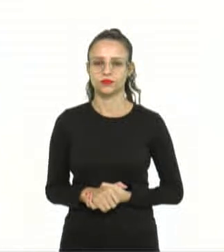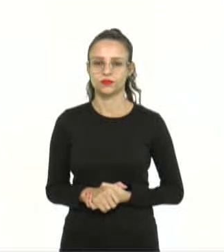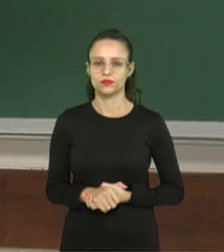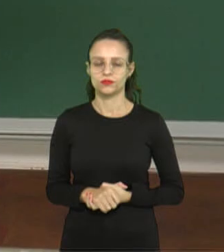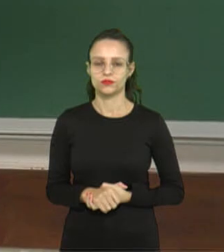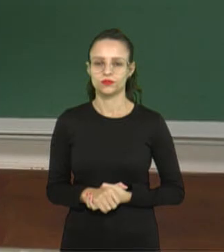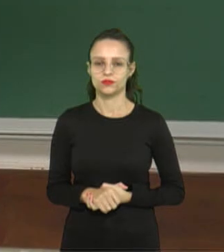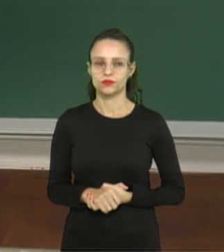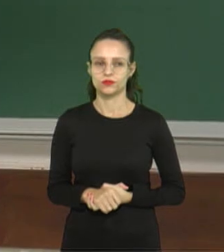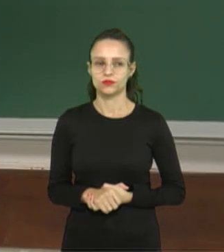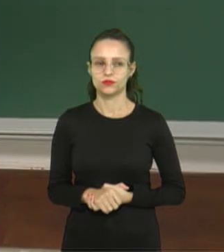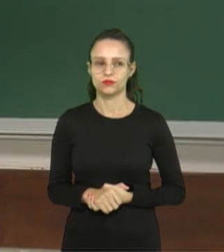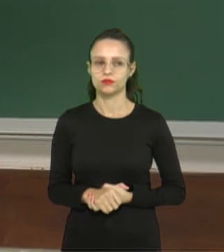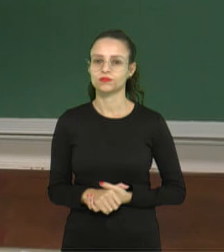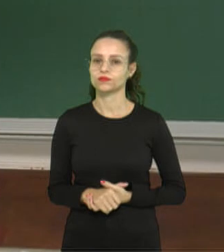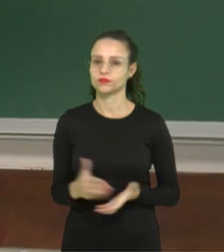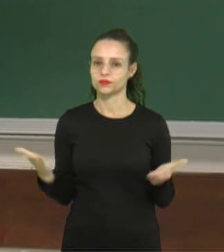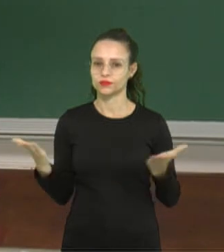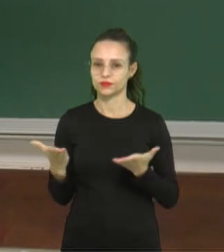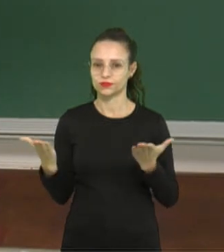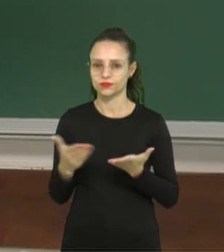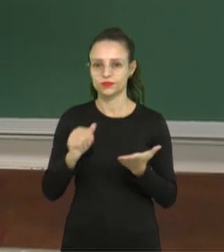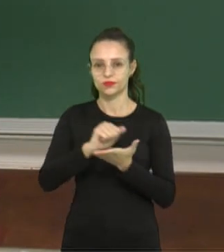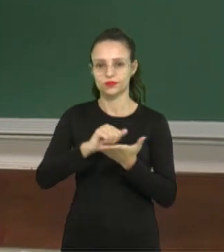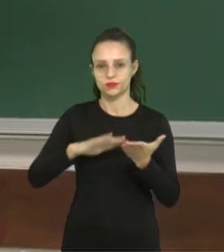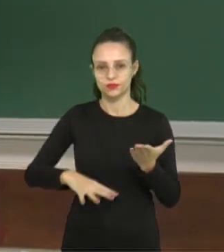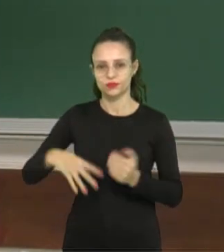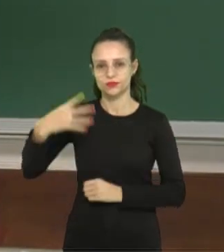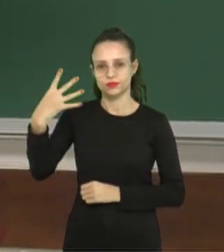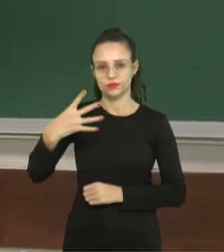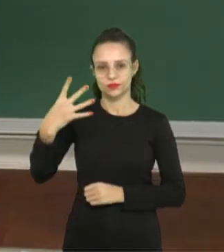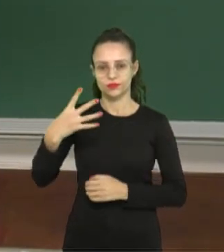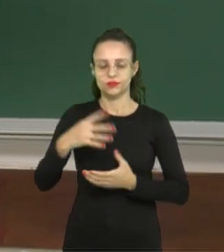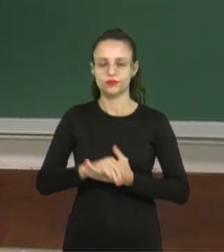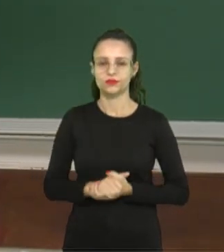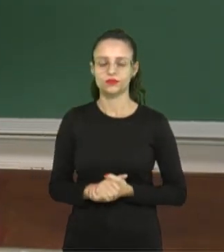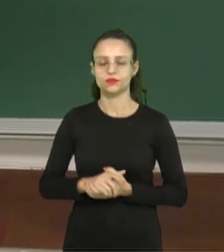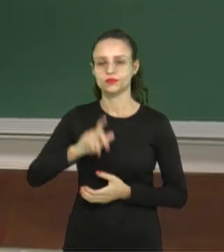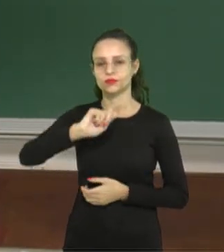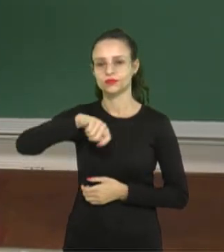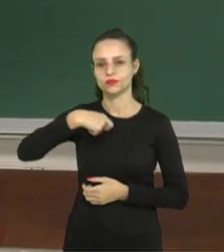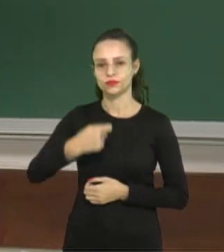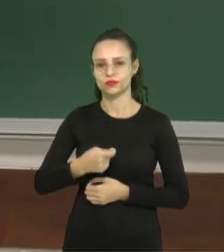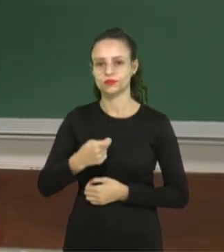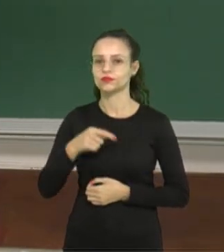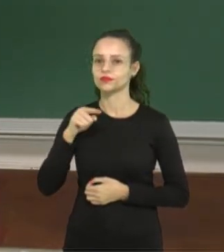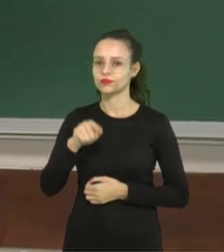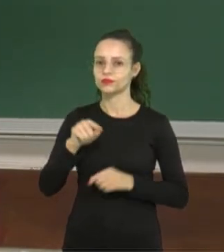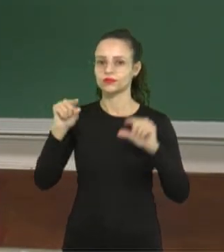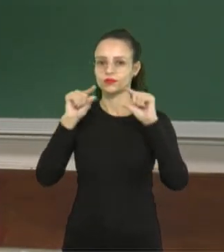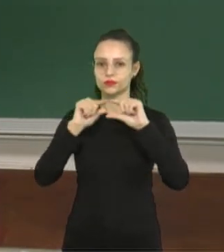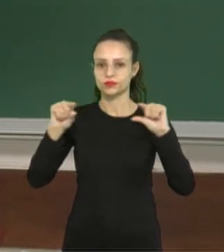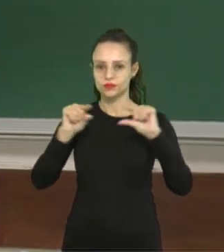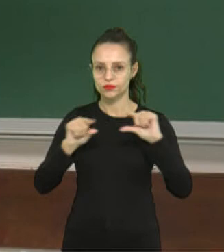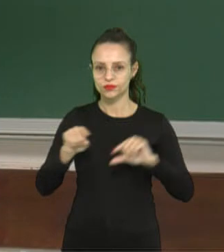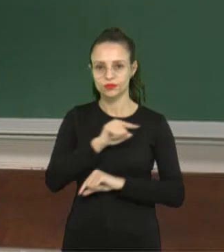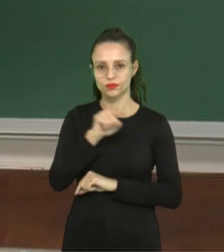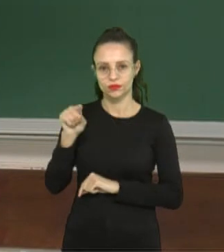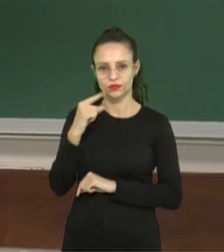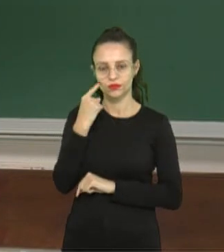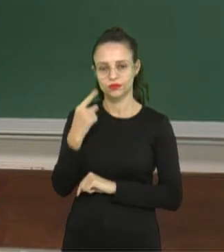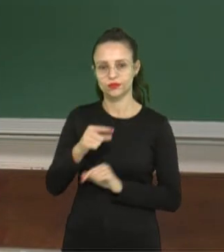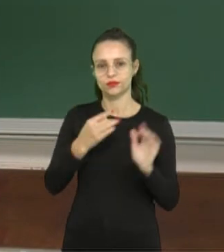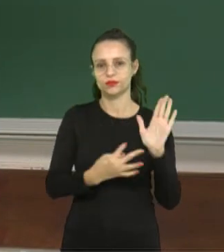año. Nós temos agora, gente, atividade 4 a respeito dessas expressões que nós vimos no